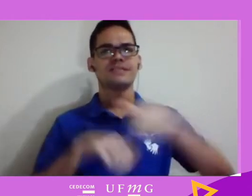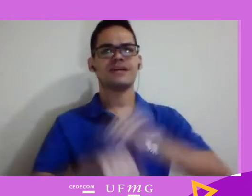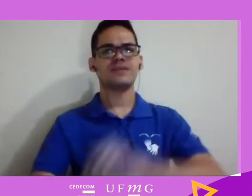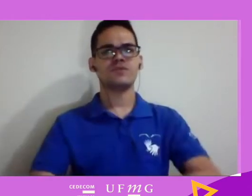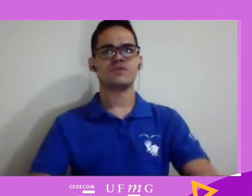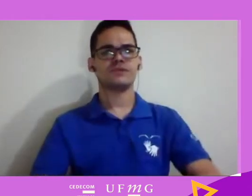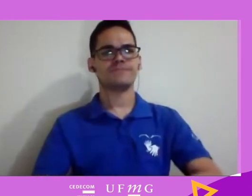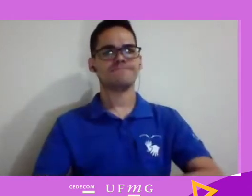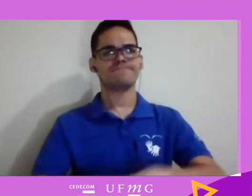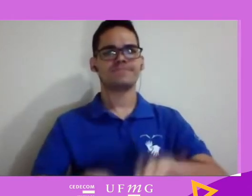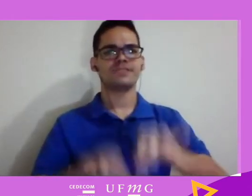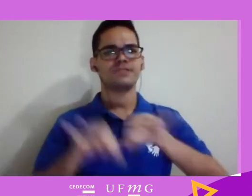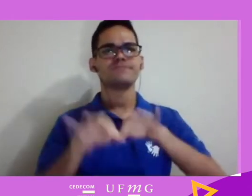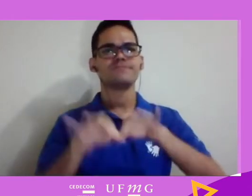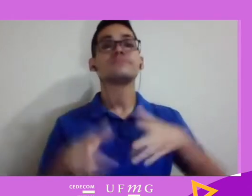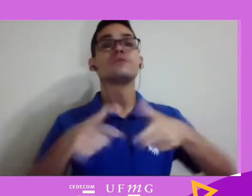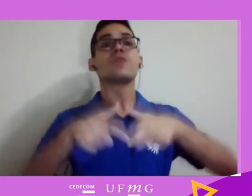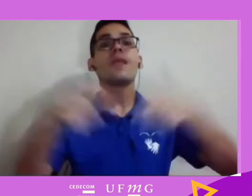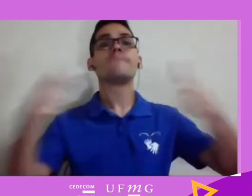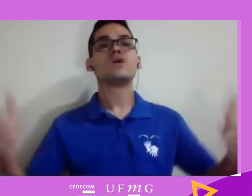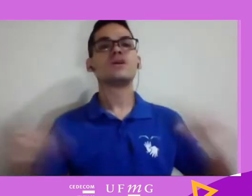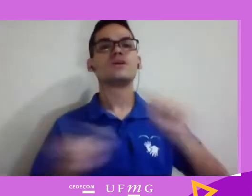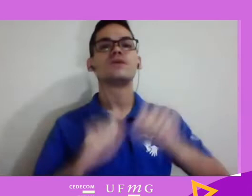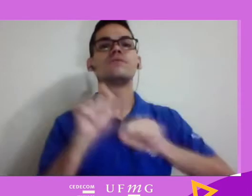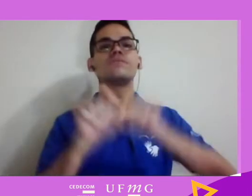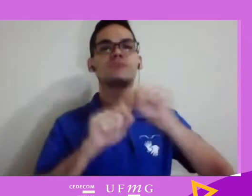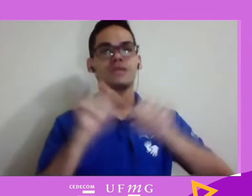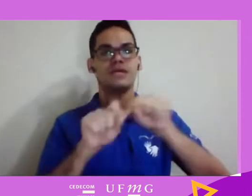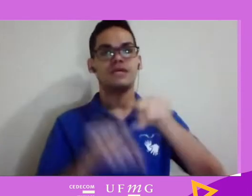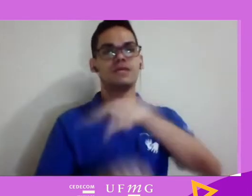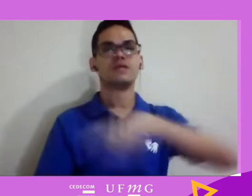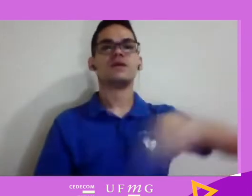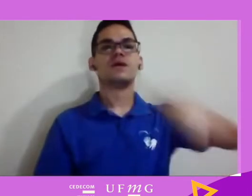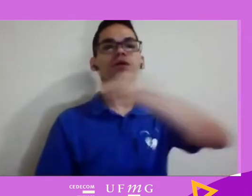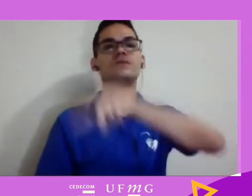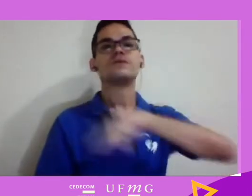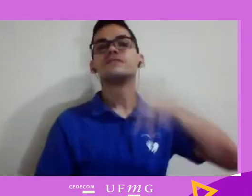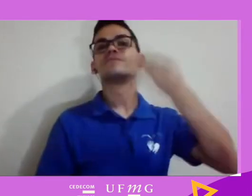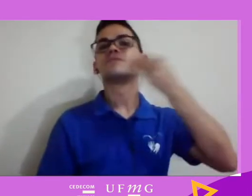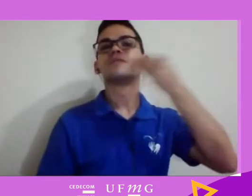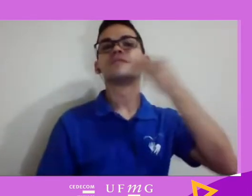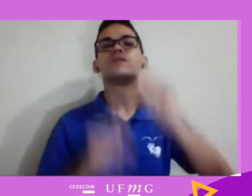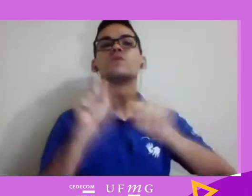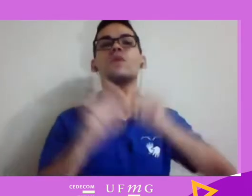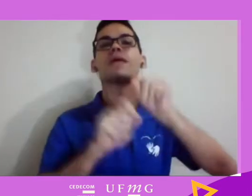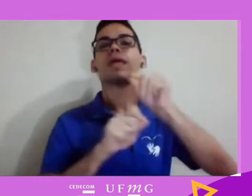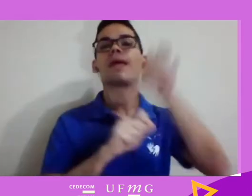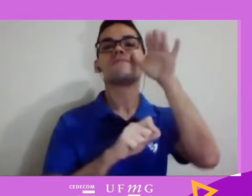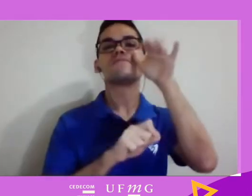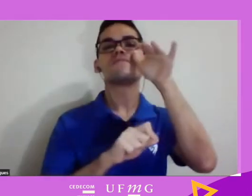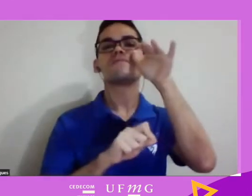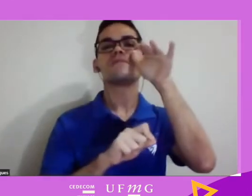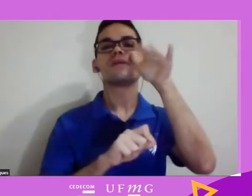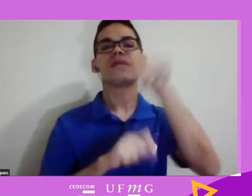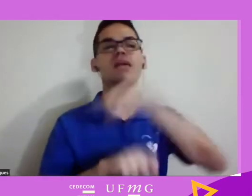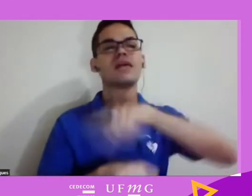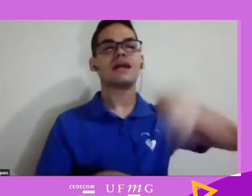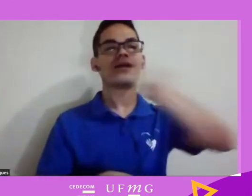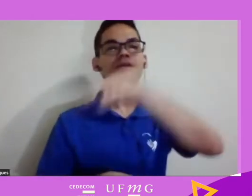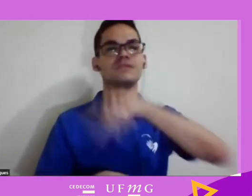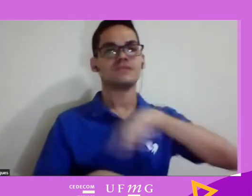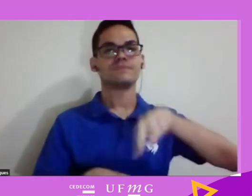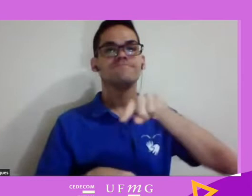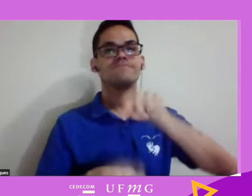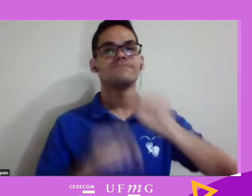mais intenso. O que a gente tem observado é que a gente tem chamado de camadas de mediação. Esses temas eles vão